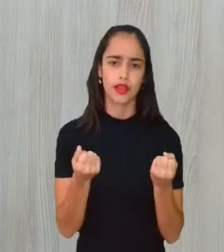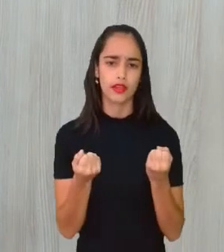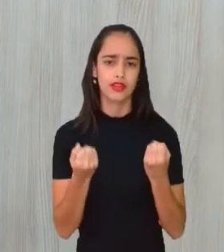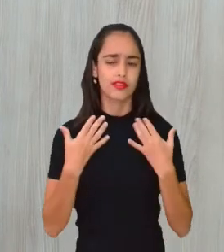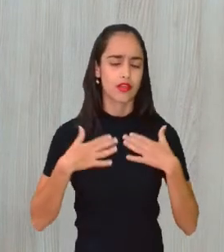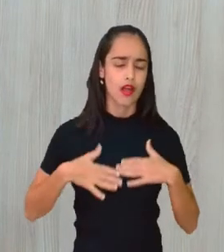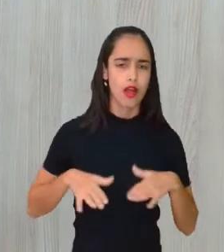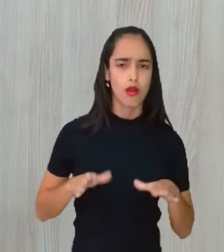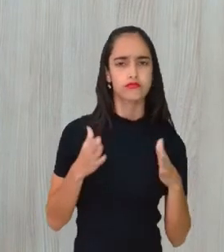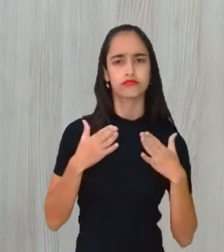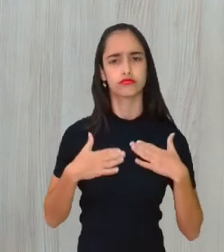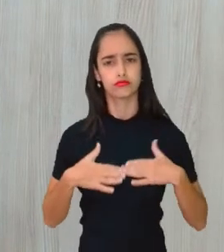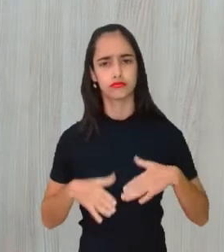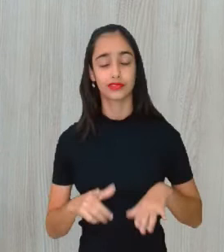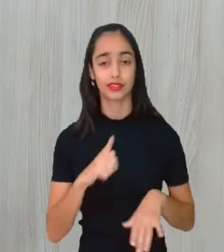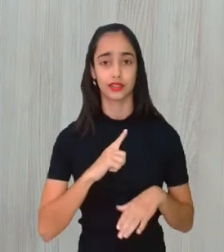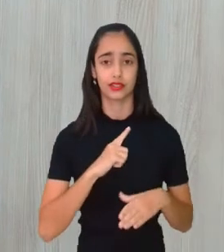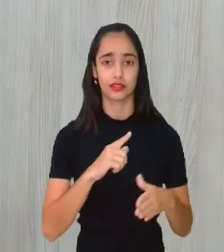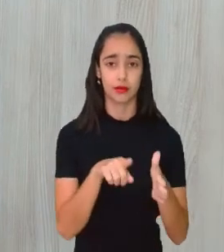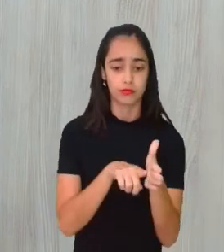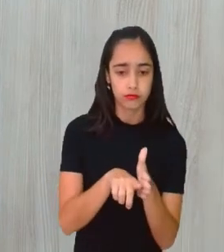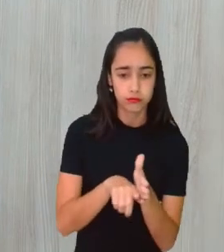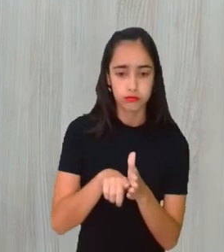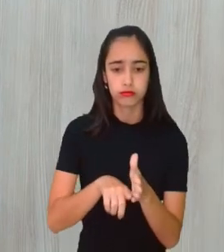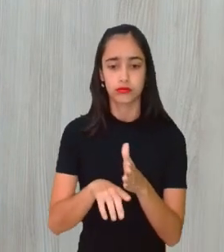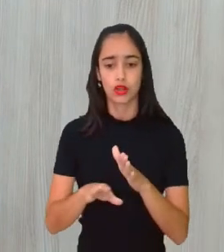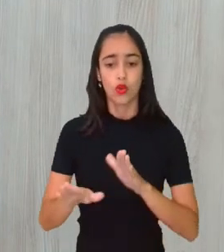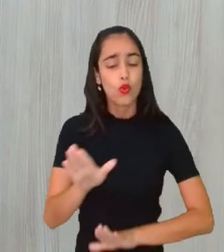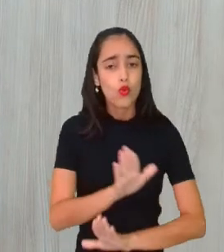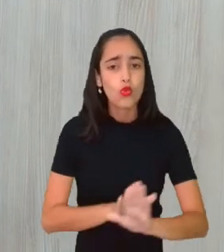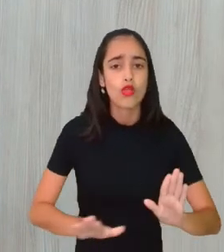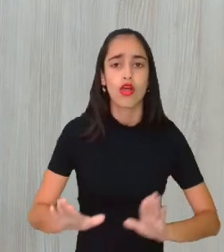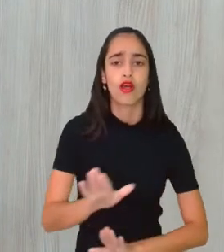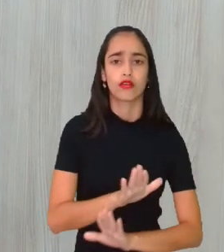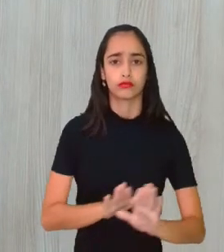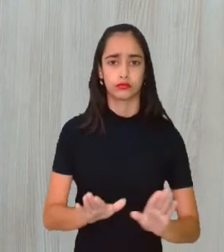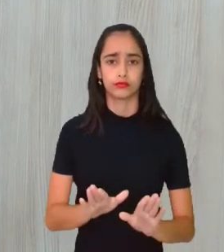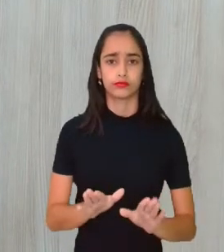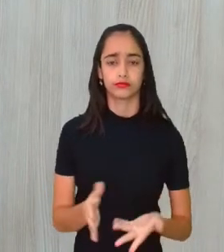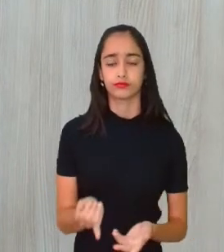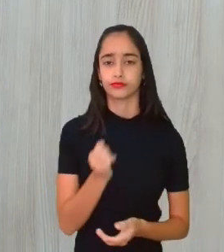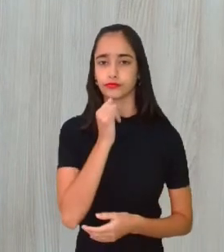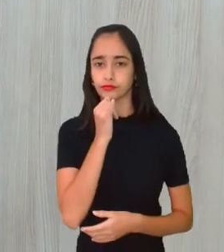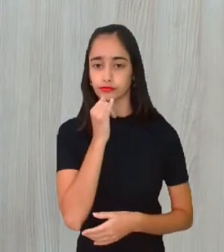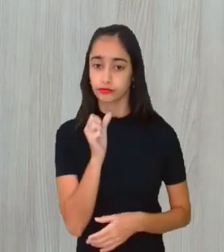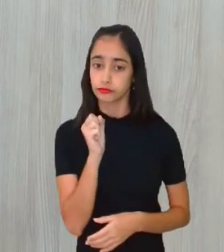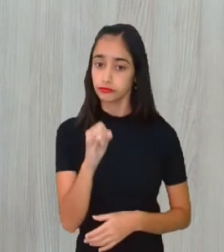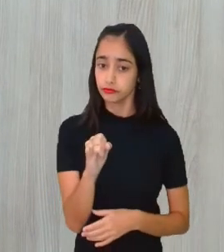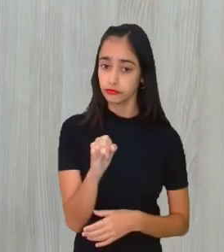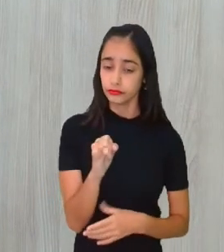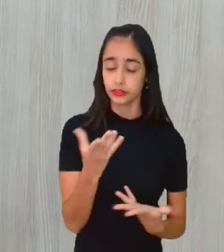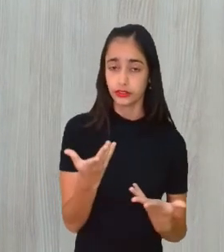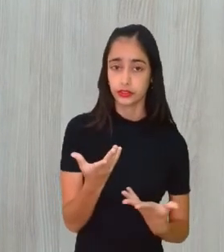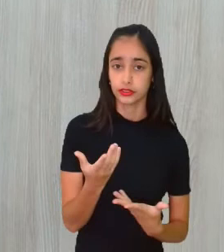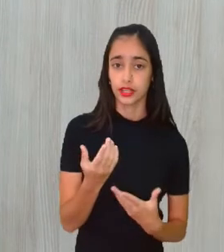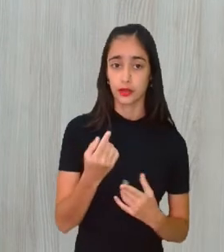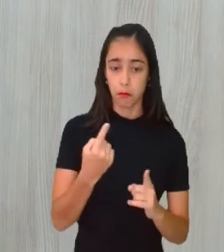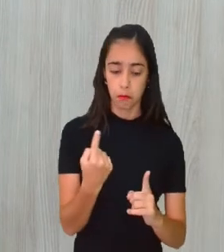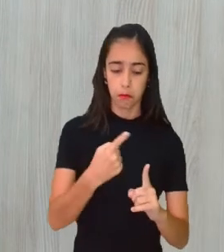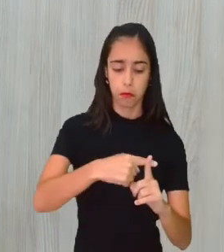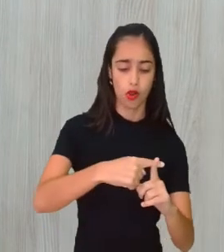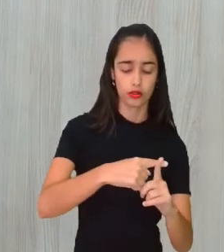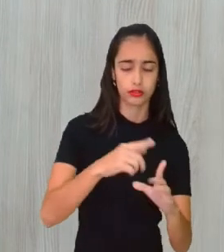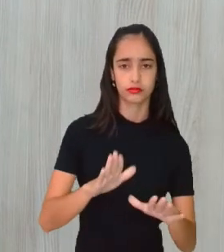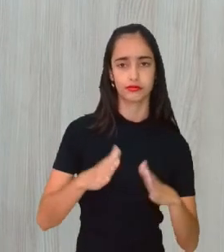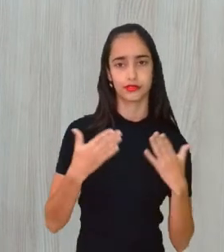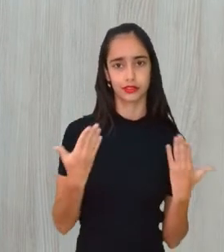tratamento bem especializado, se por acaso o resultado der positivo. Então, é um alerta para o mês de outubro,